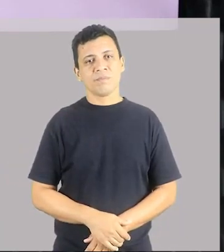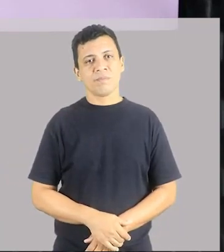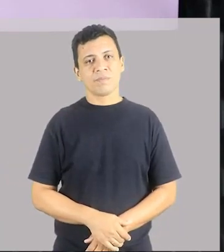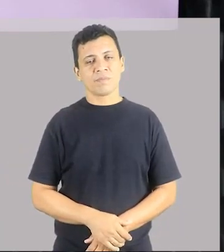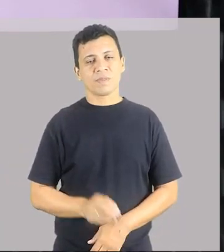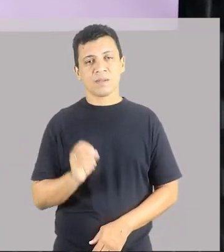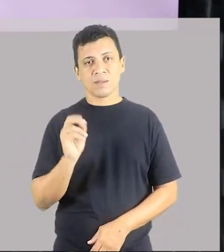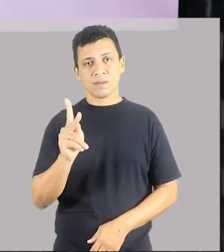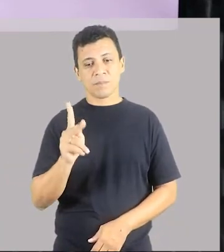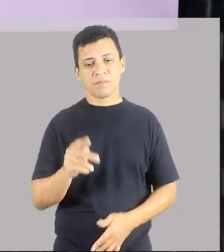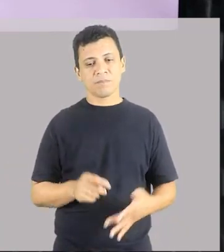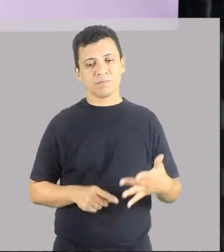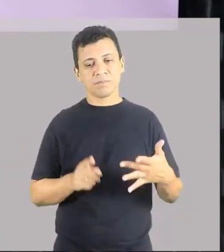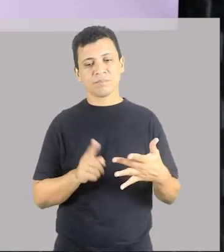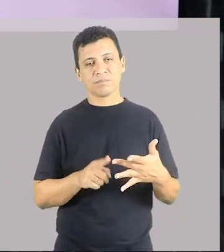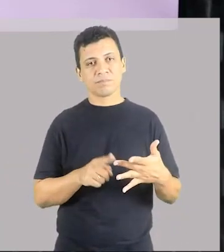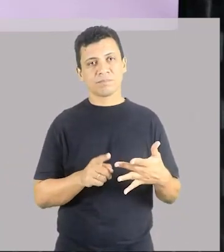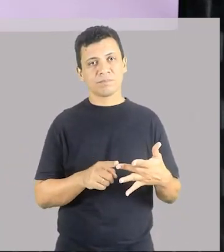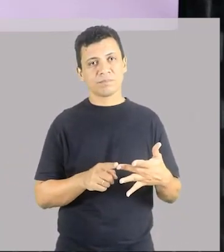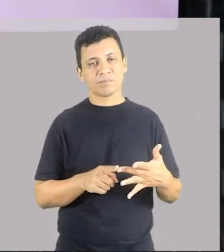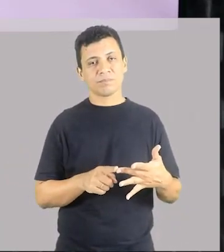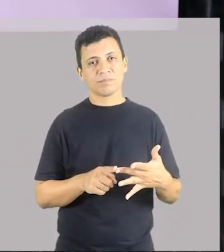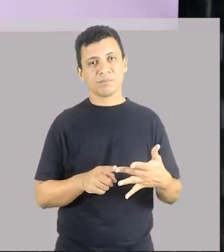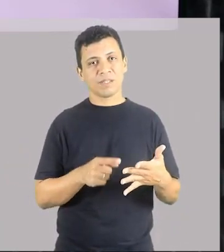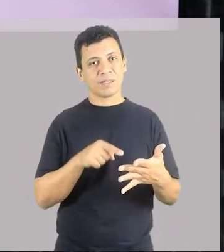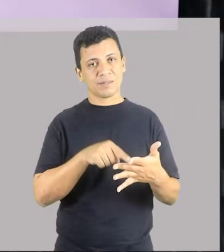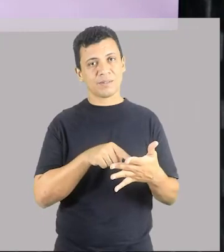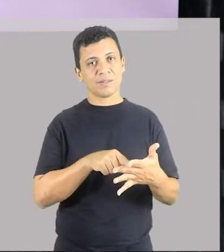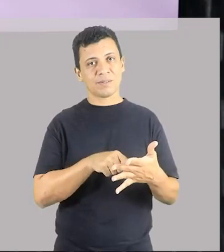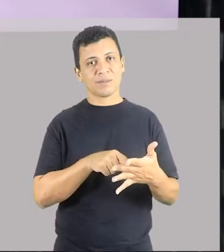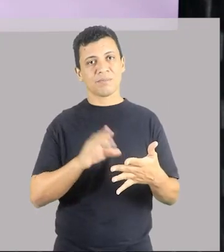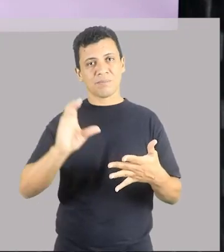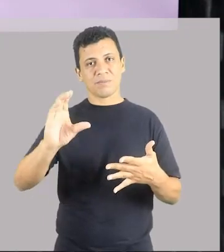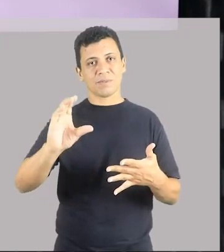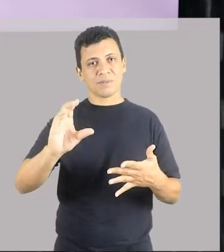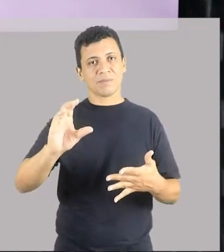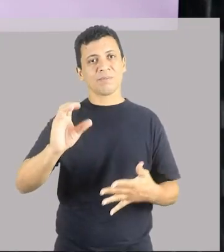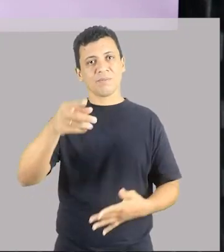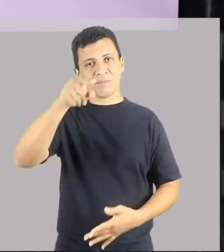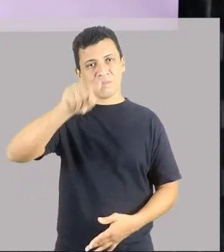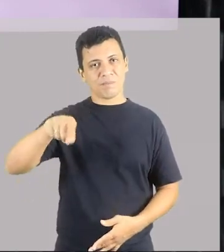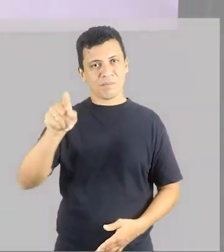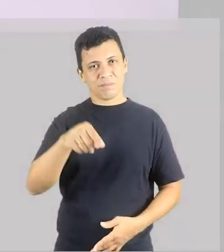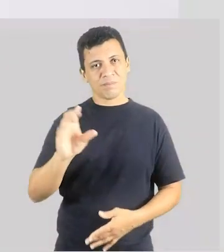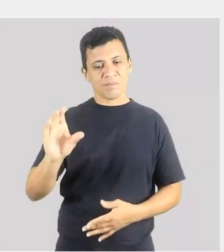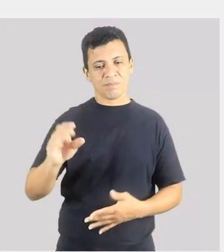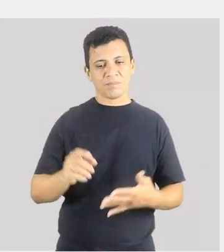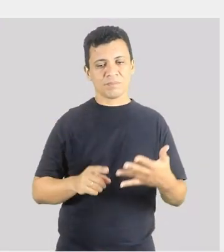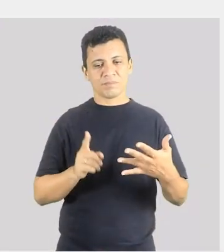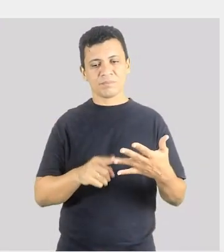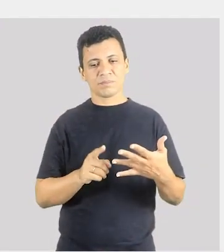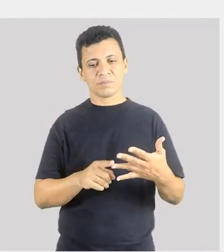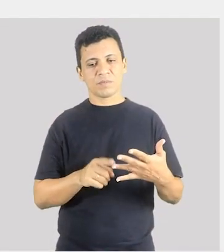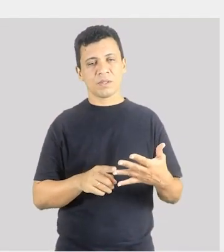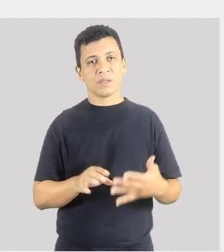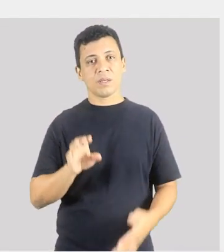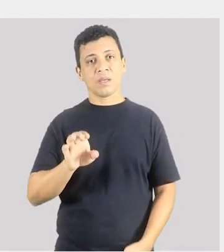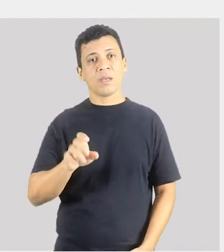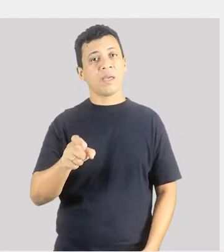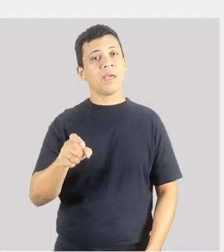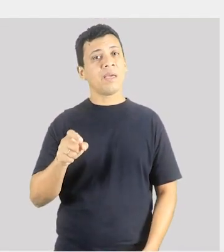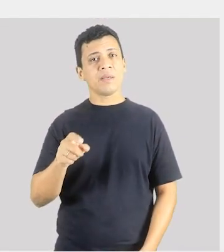cer certo Então nesse caso aqui é a letra C que não está devida a letra D ele diz assim o ex-presidente da